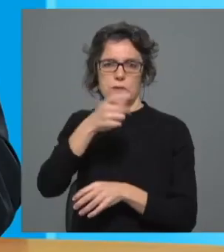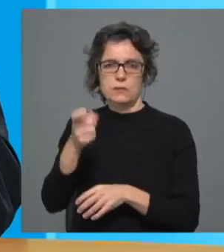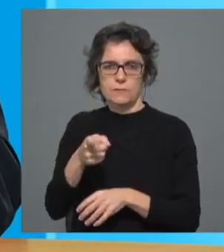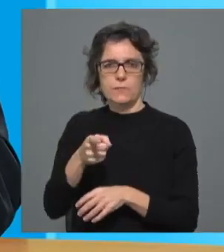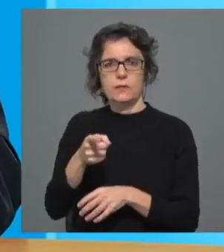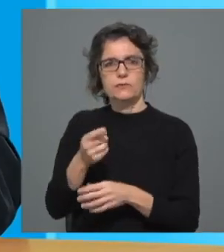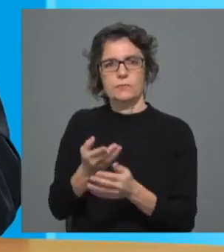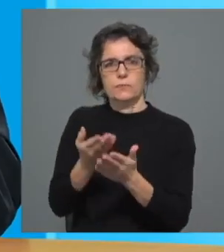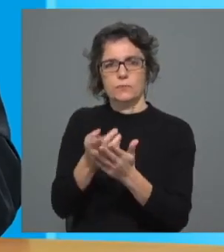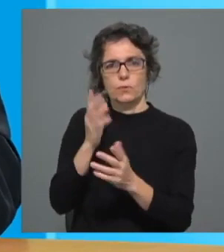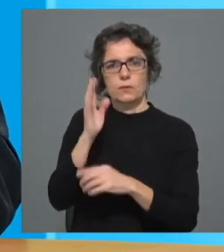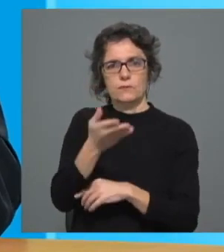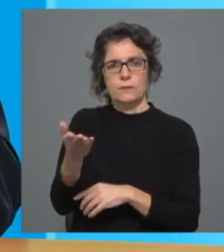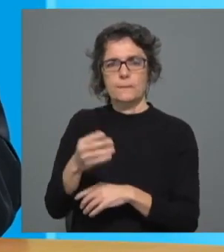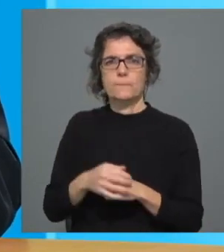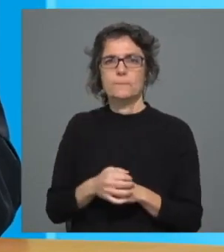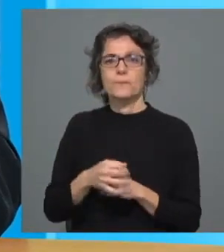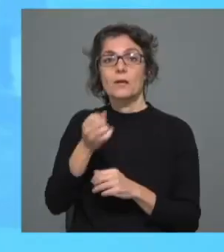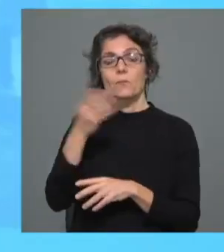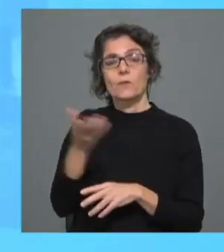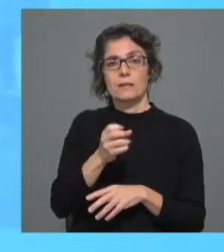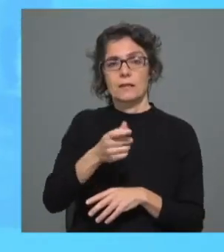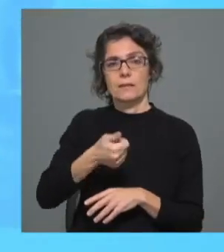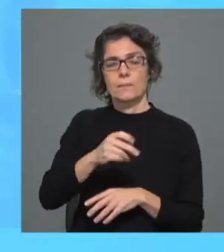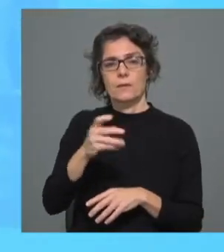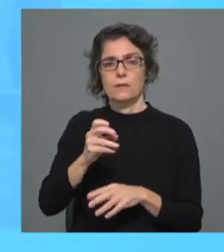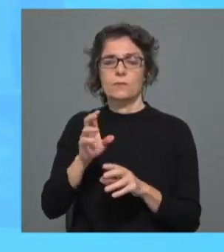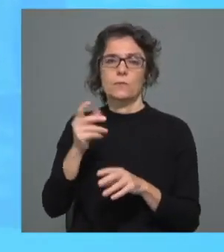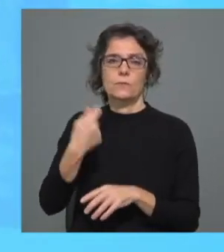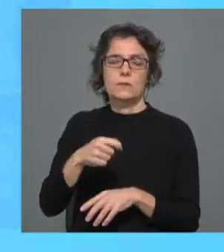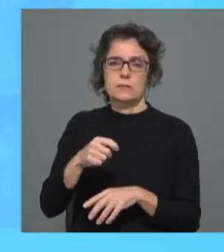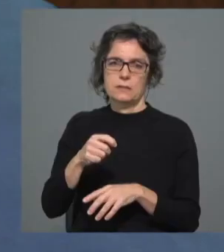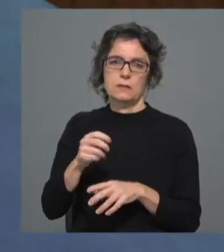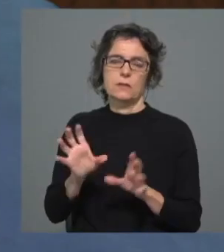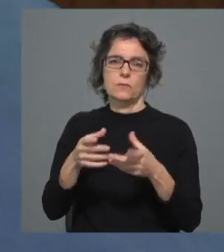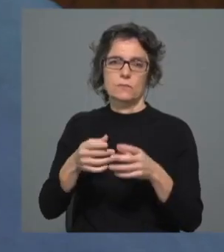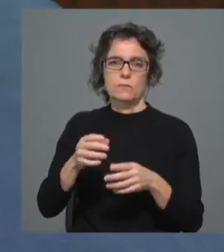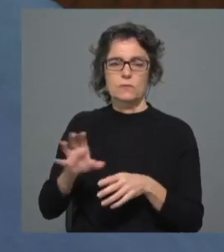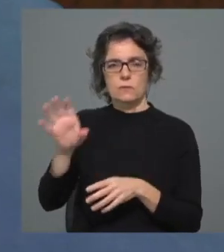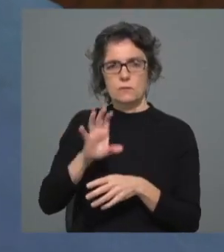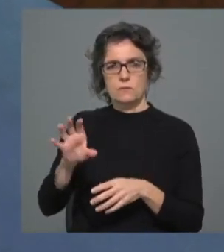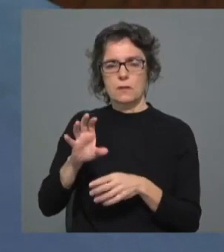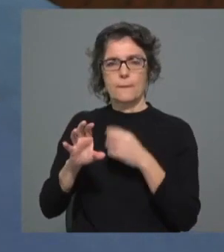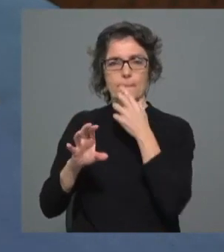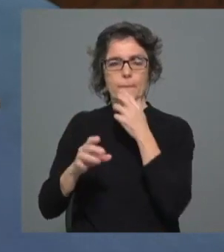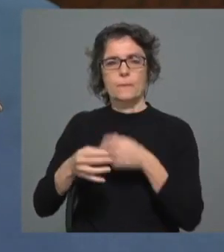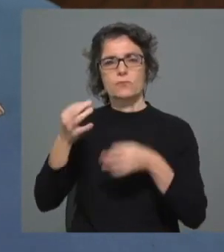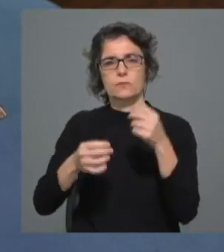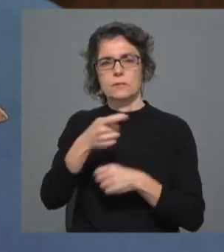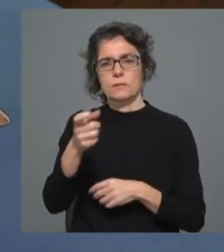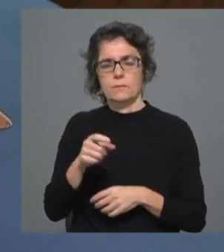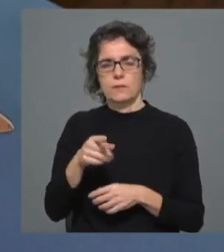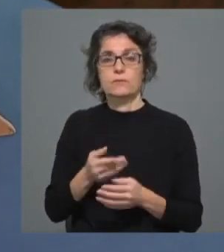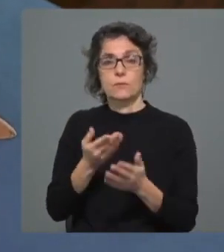Pato. Cumprimento, muito boa tarde. Boa tarde. Obrigado por estar connosco, é Presidente da Comissão Nacional de Justiça e Paz. E que proposta é esta que nos fazem para